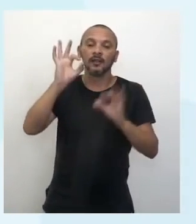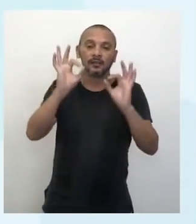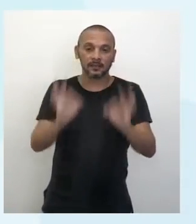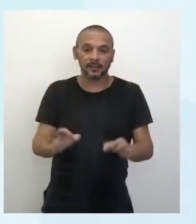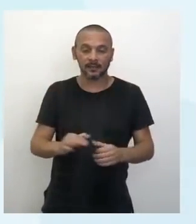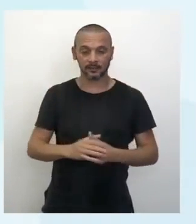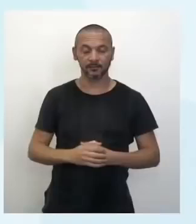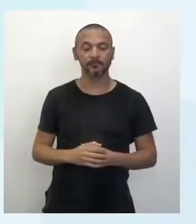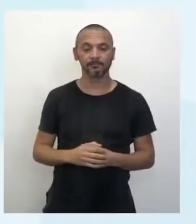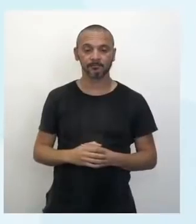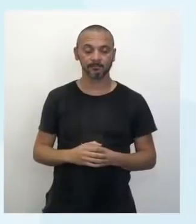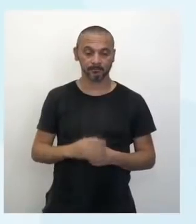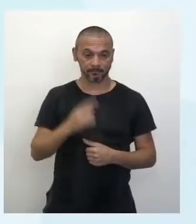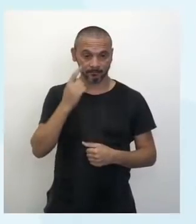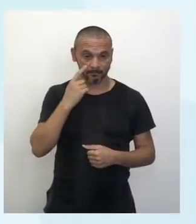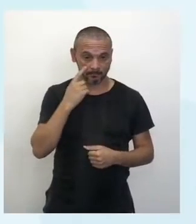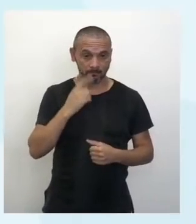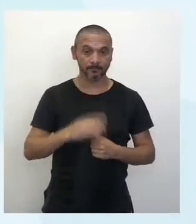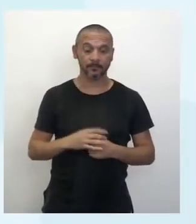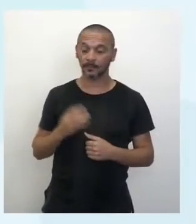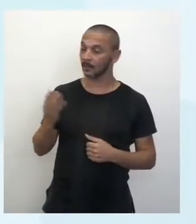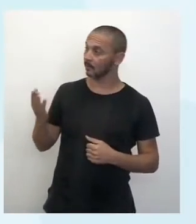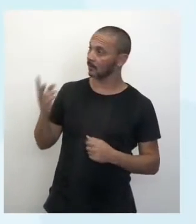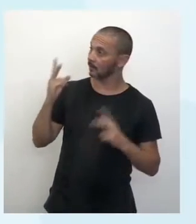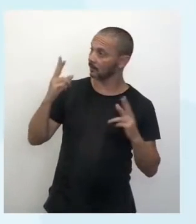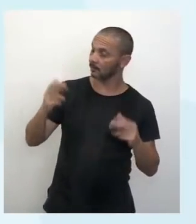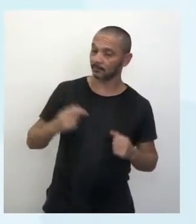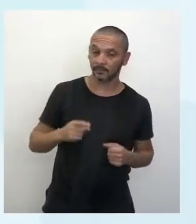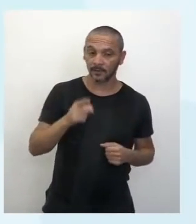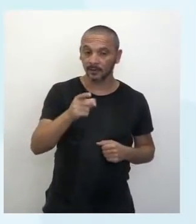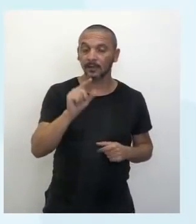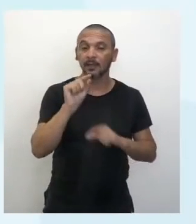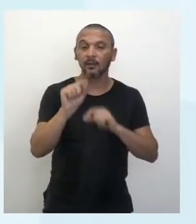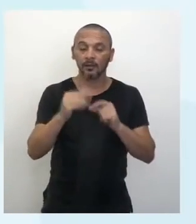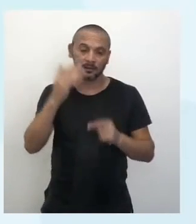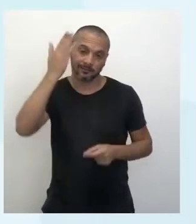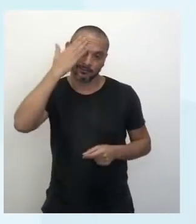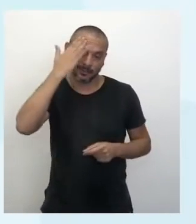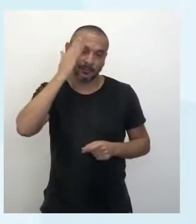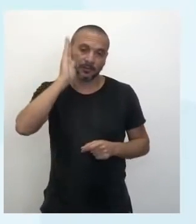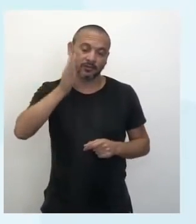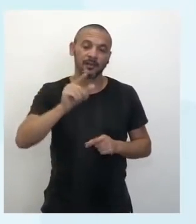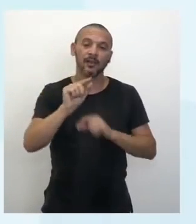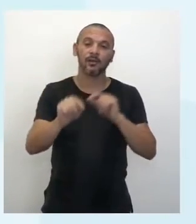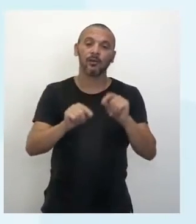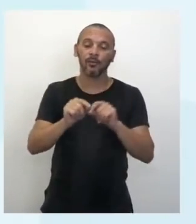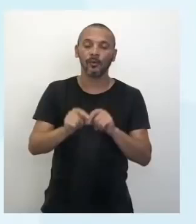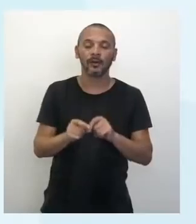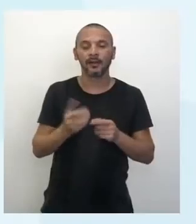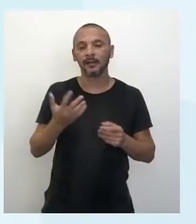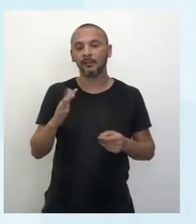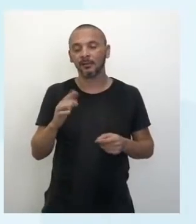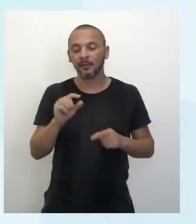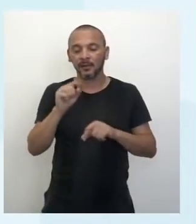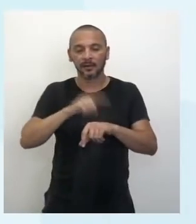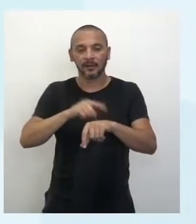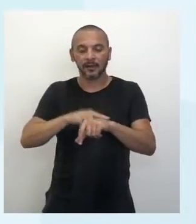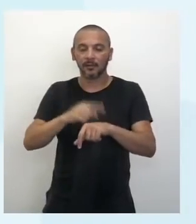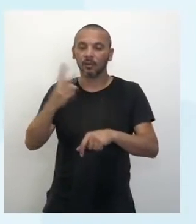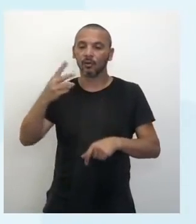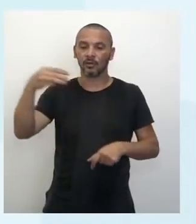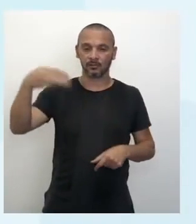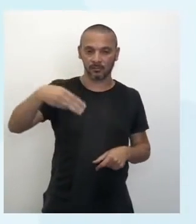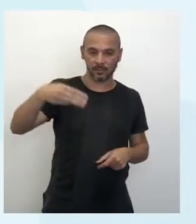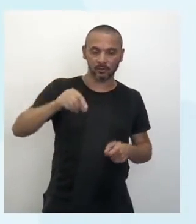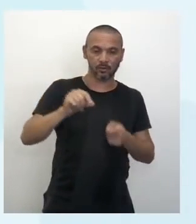tá bom, Osmar? Bora? Bora. Então, olha lá, vocês vão ter, agora que você já sabe, vocês vão ter um pouco aí de tempo para fazer uns 2 minutos